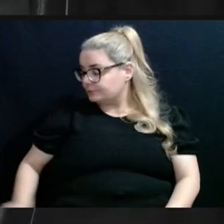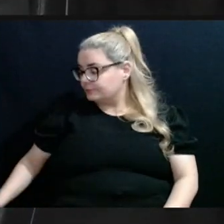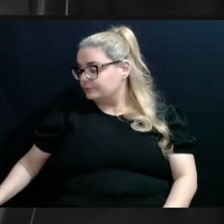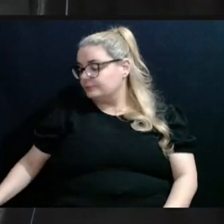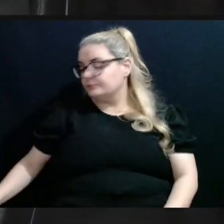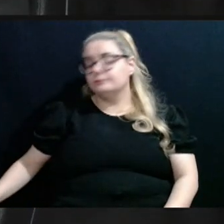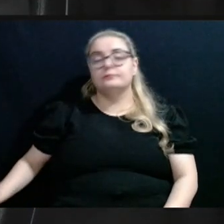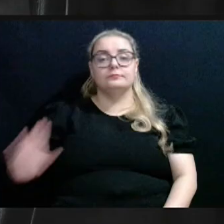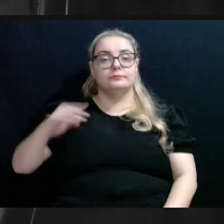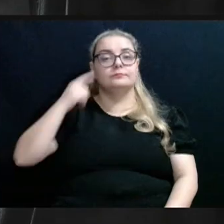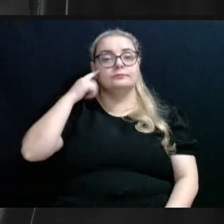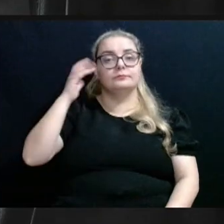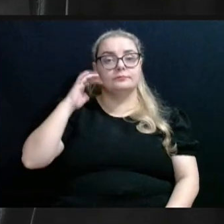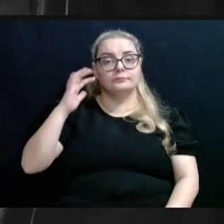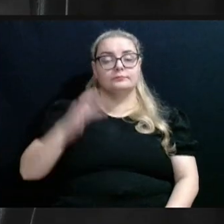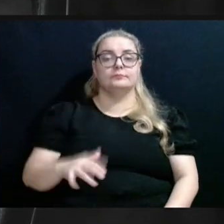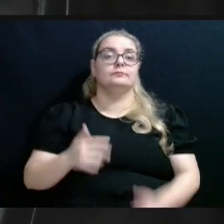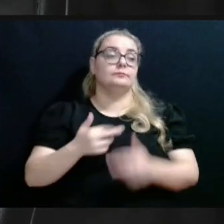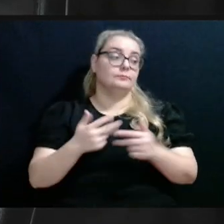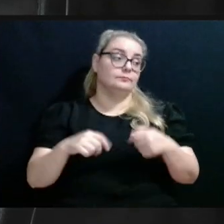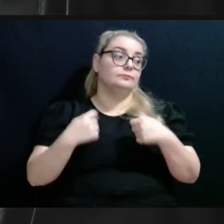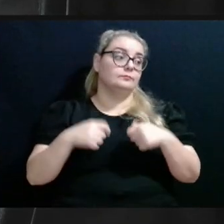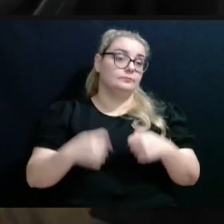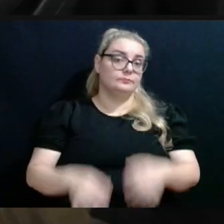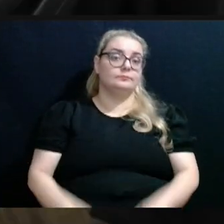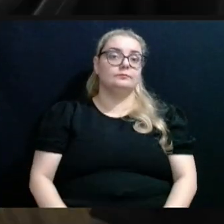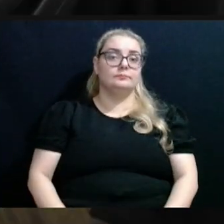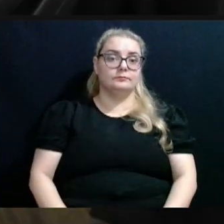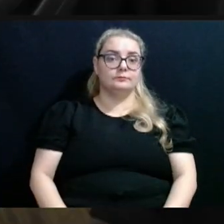pensa também em coisas que precisam ser